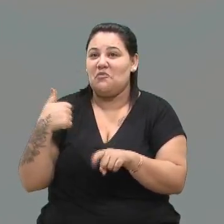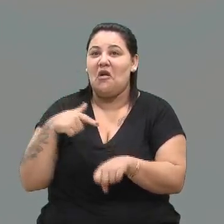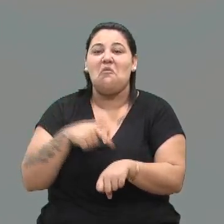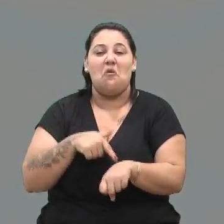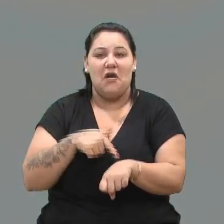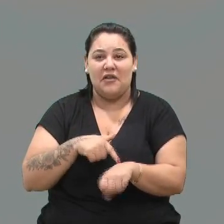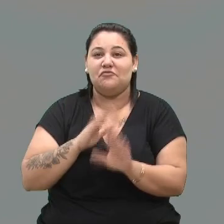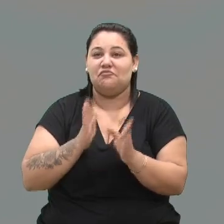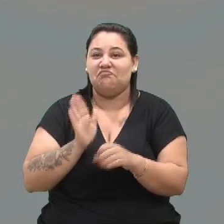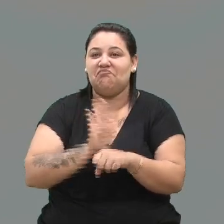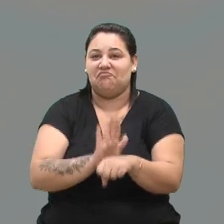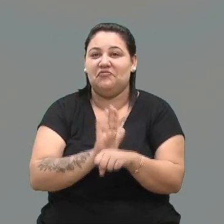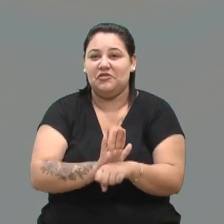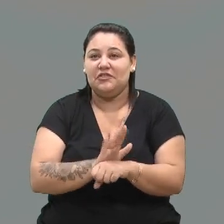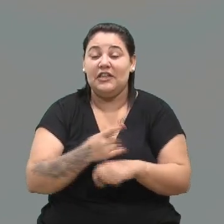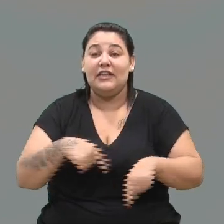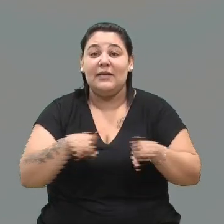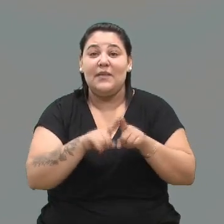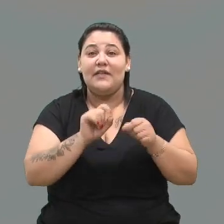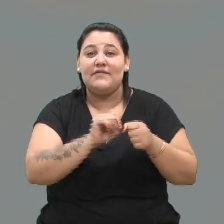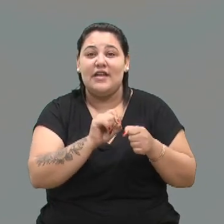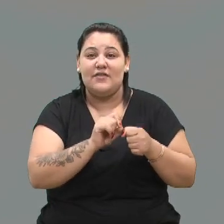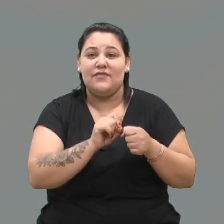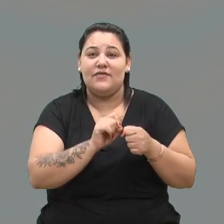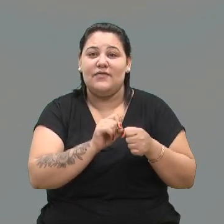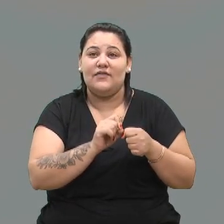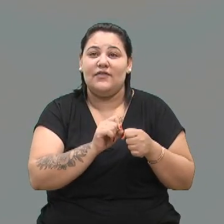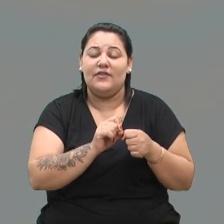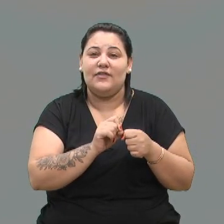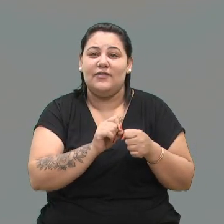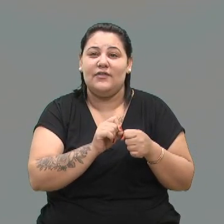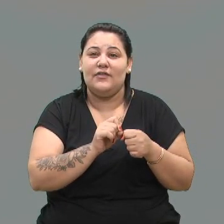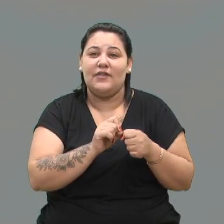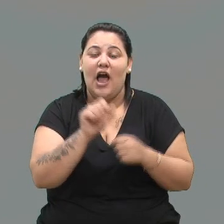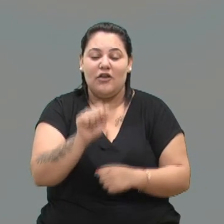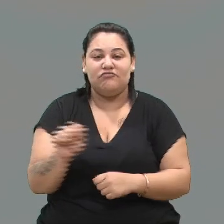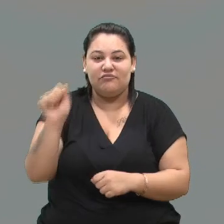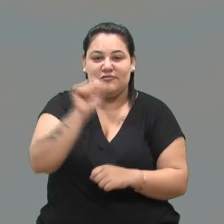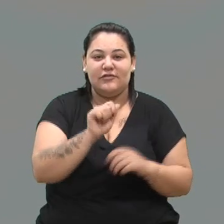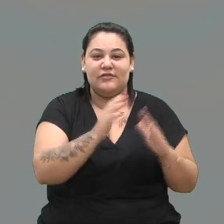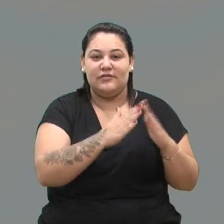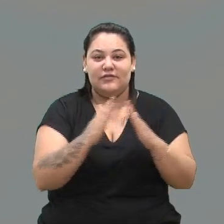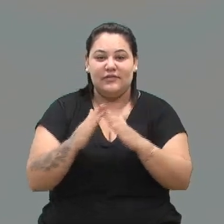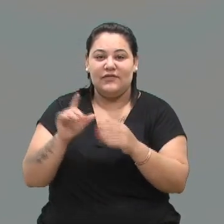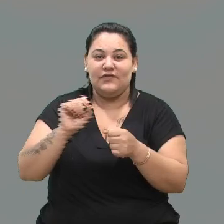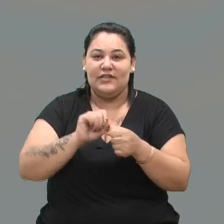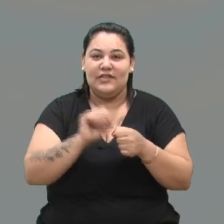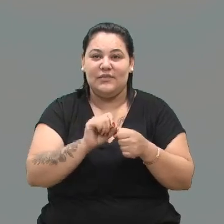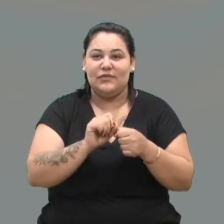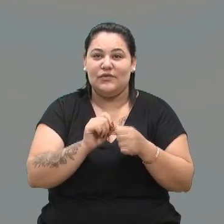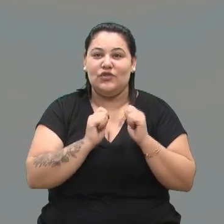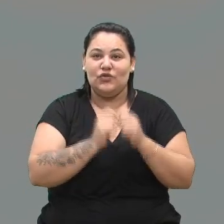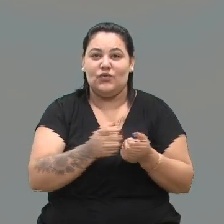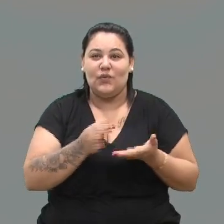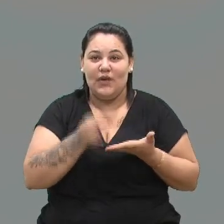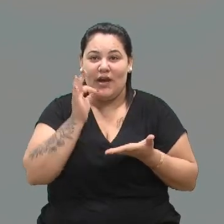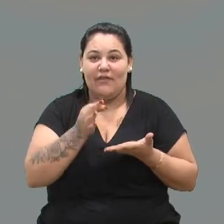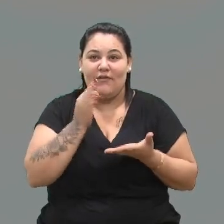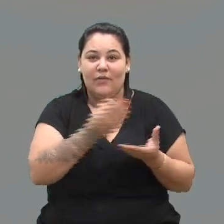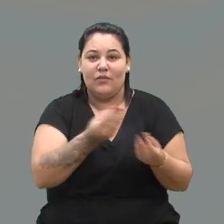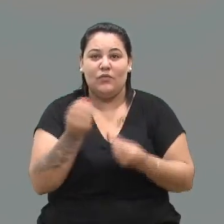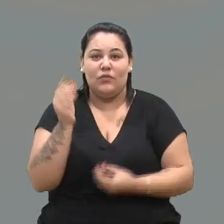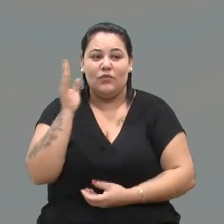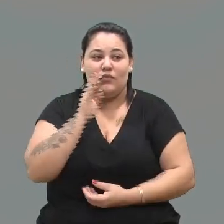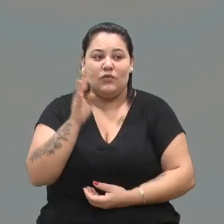E, inclusive foi feito aí pela Associação de Moradores um café, que foi muito legal, gratificante,